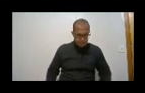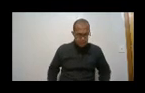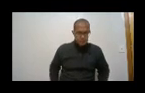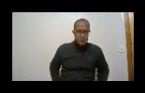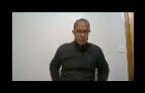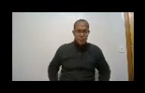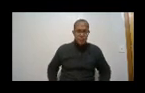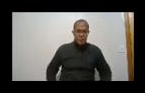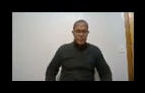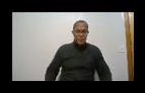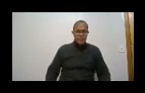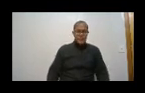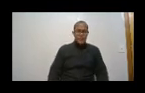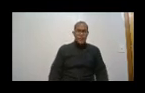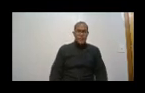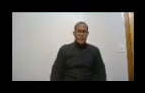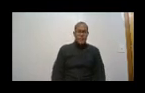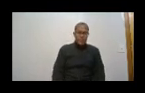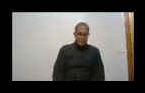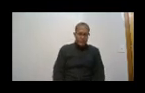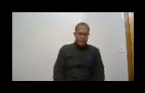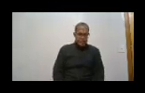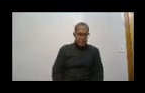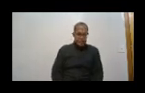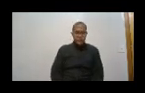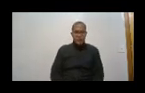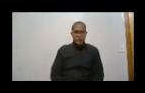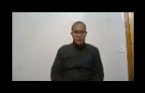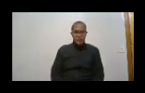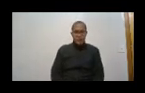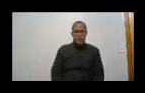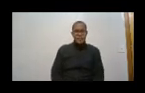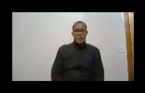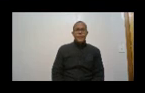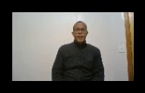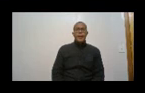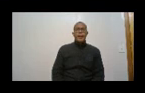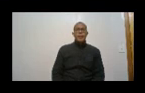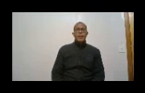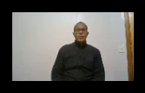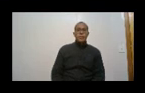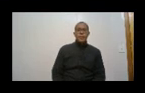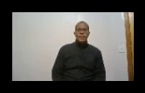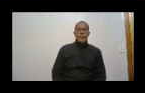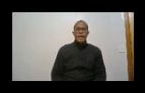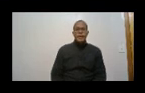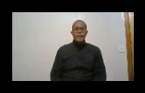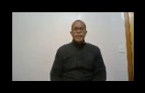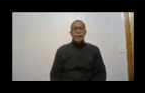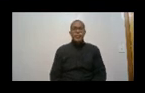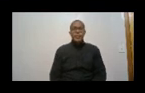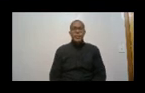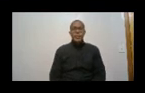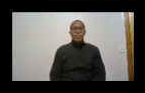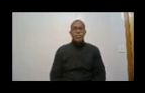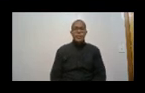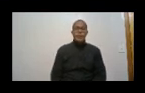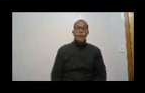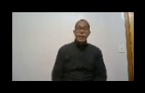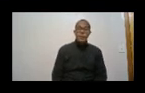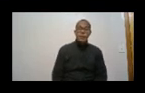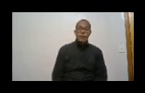no raciocínio, eu gostaria que os senhores aqui lessem e entendessem comigo esse slide. Farmacodinâmica é a área da farmacologia